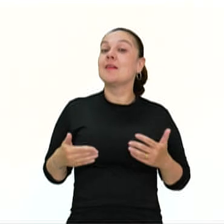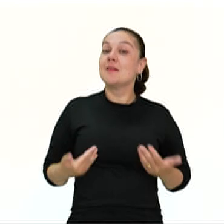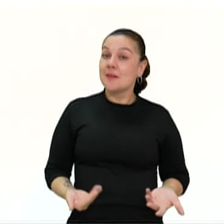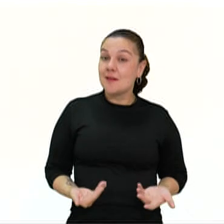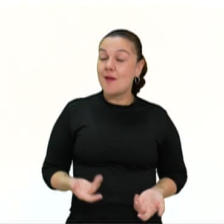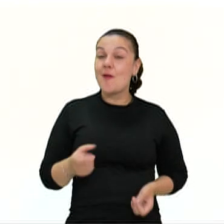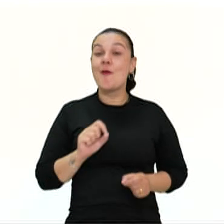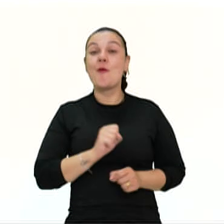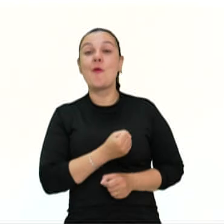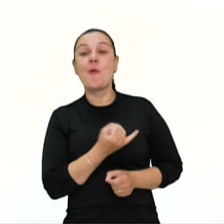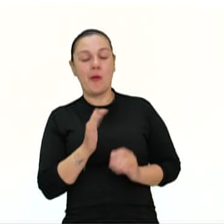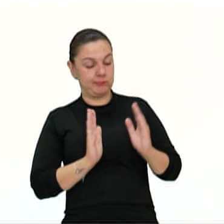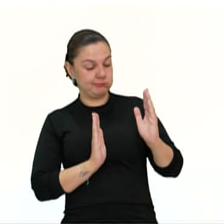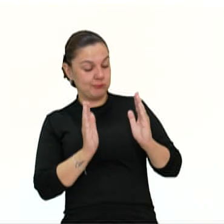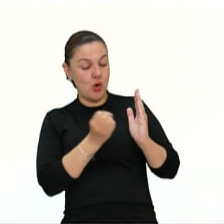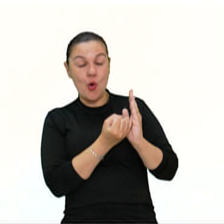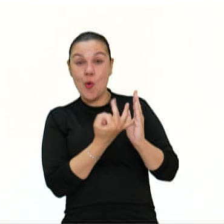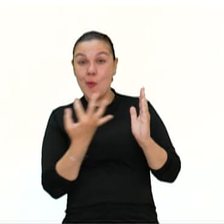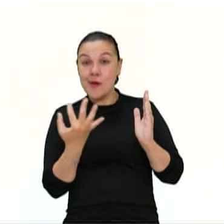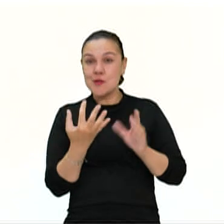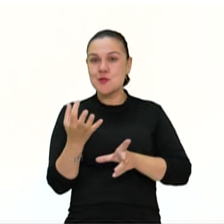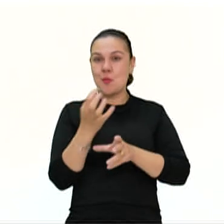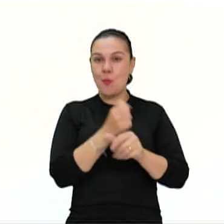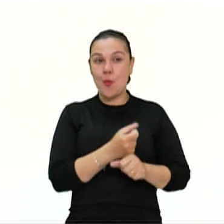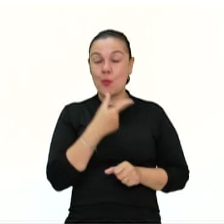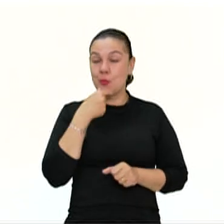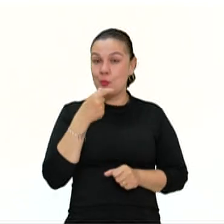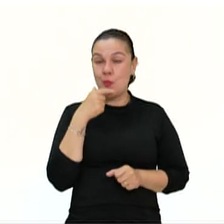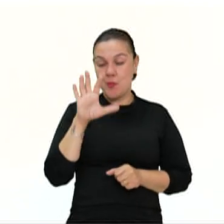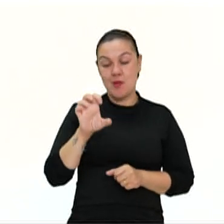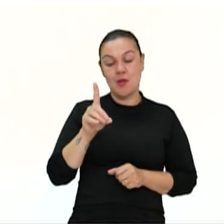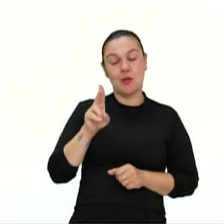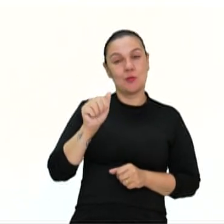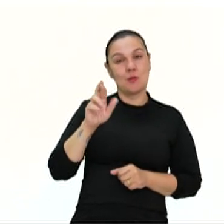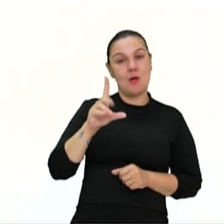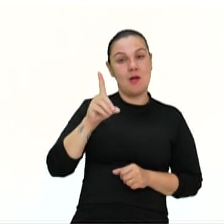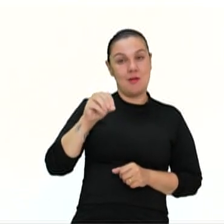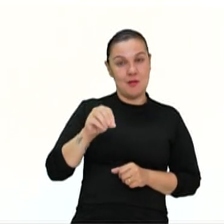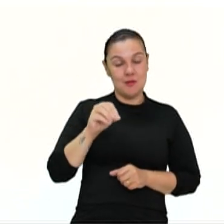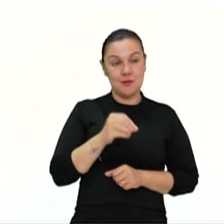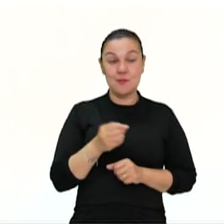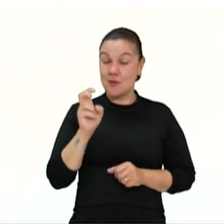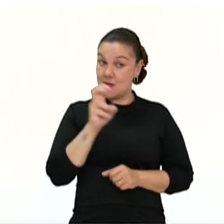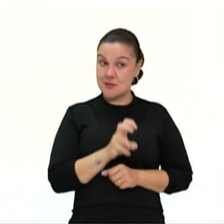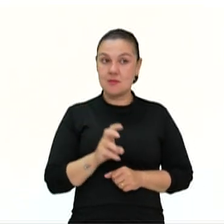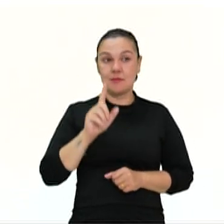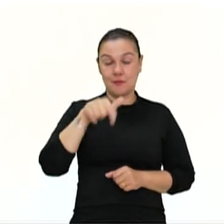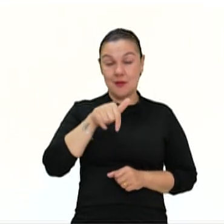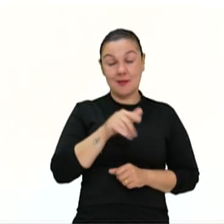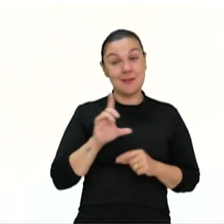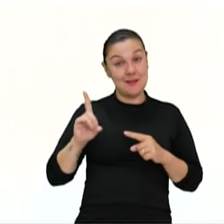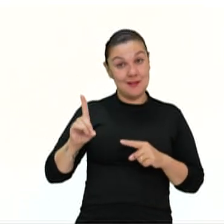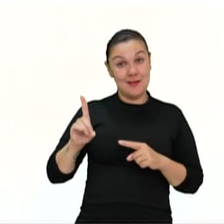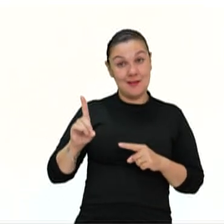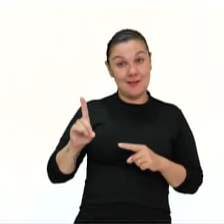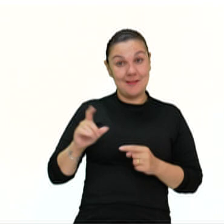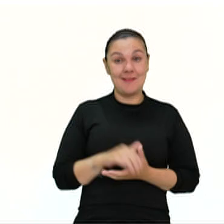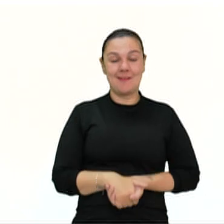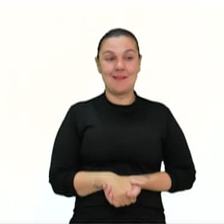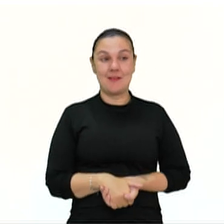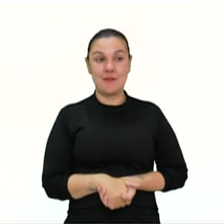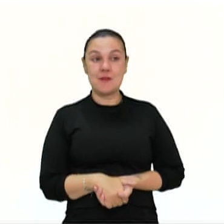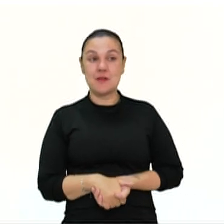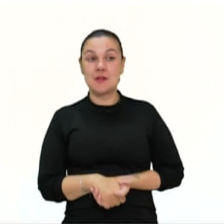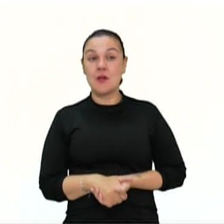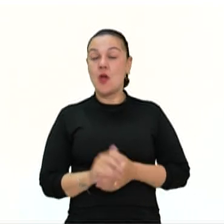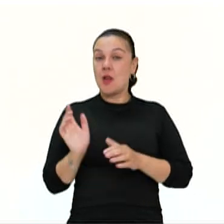qual foi a média de pontos do Eduardo nessas 5 partidas? Então, a média de pontos dele foi 14. Então, ele fez uma média